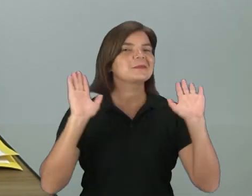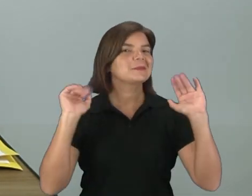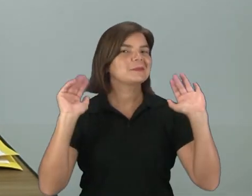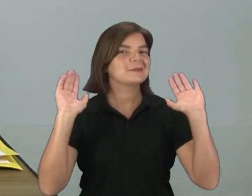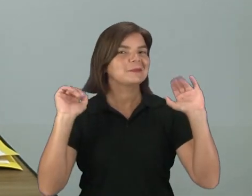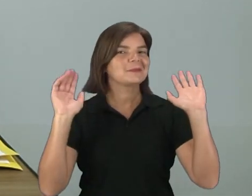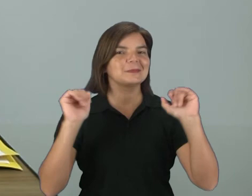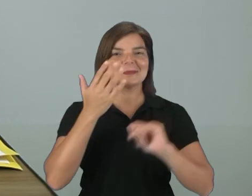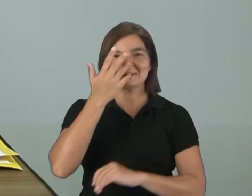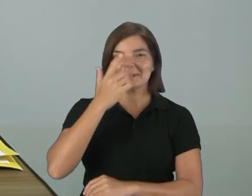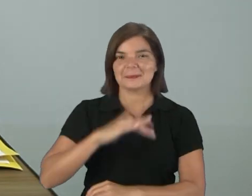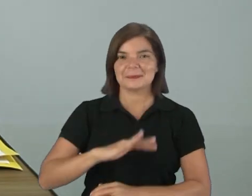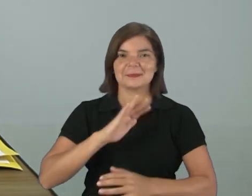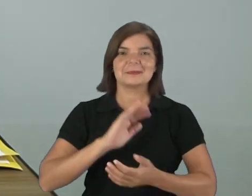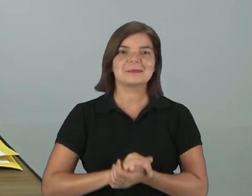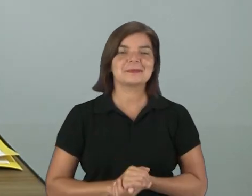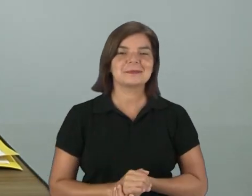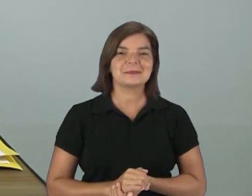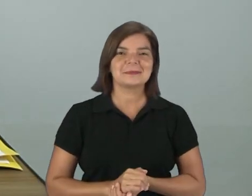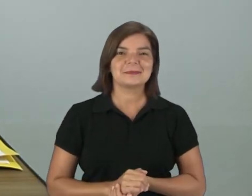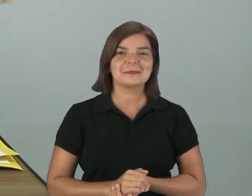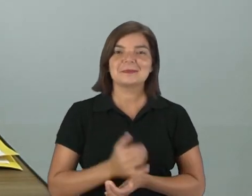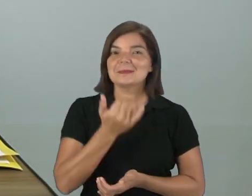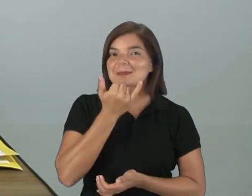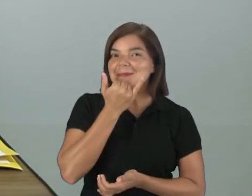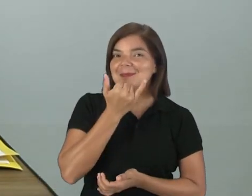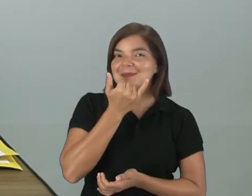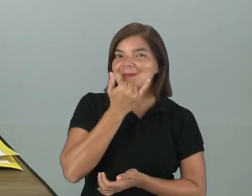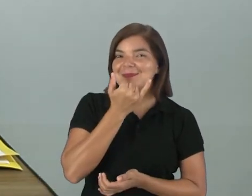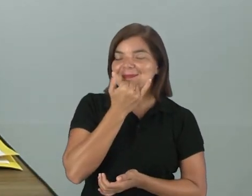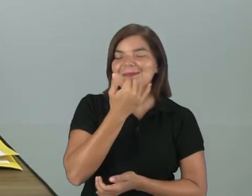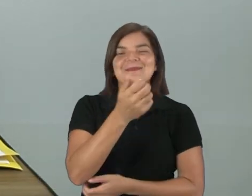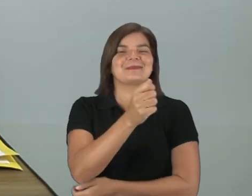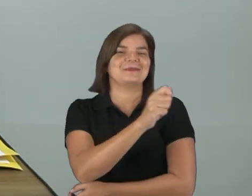tchau, crianças! Desculpa,